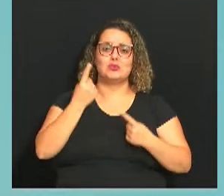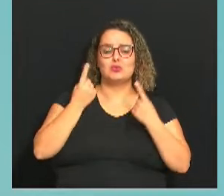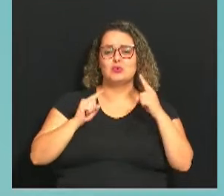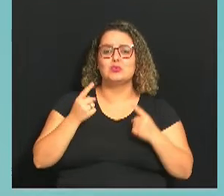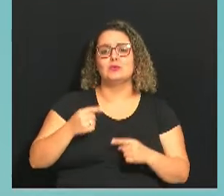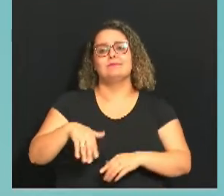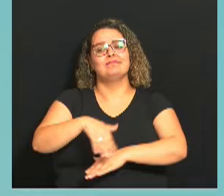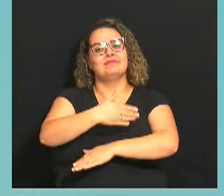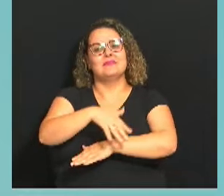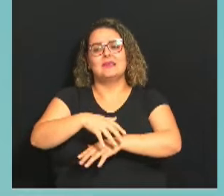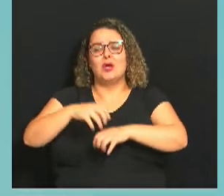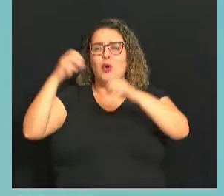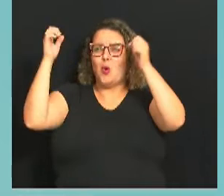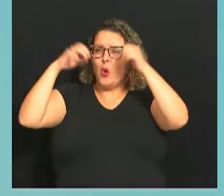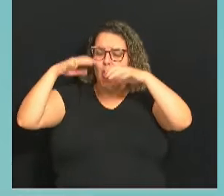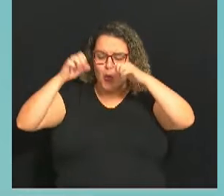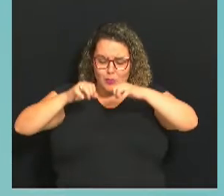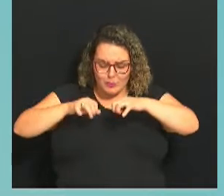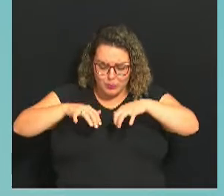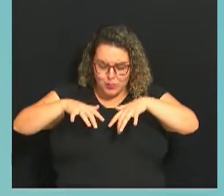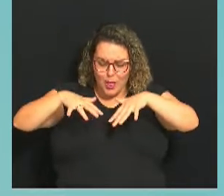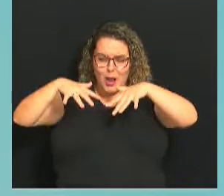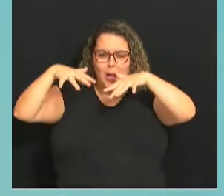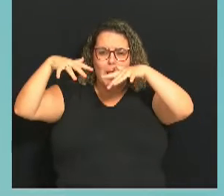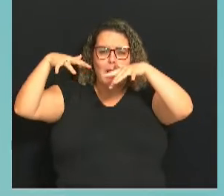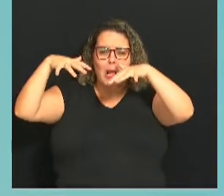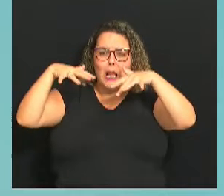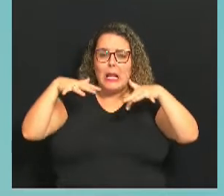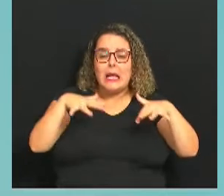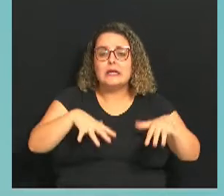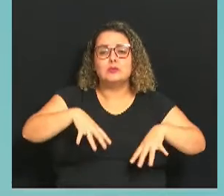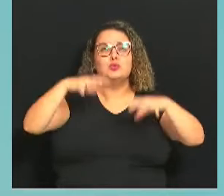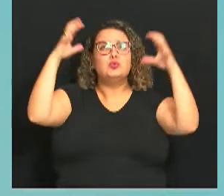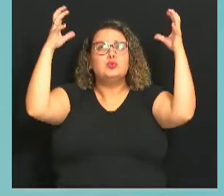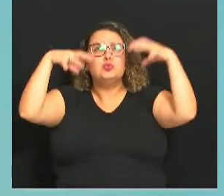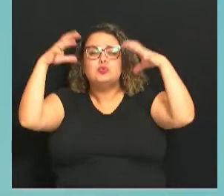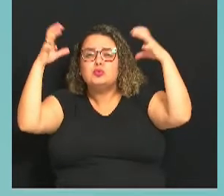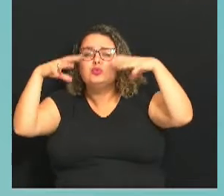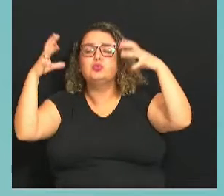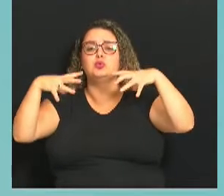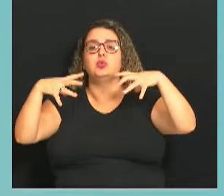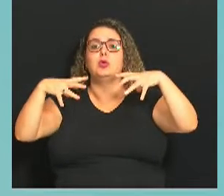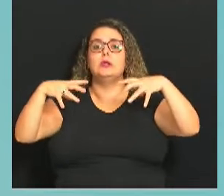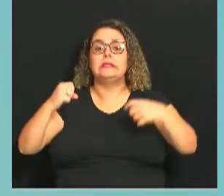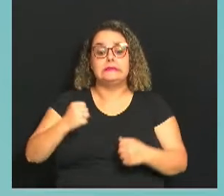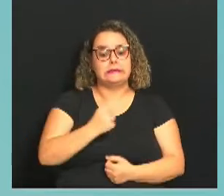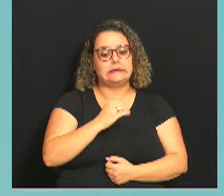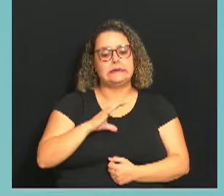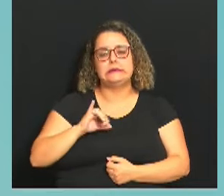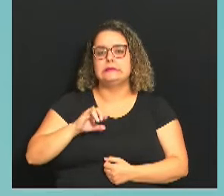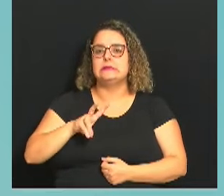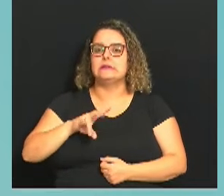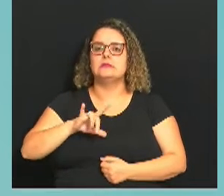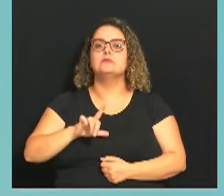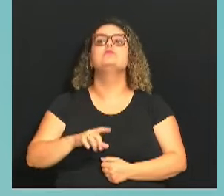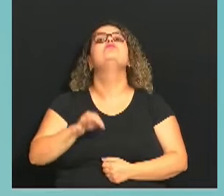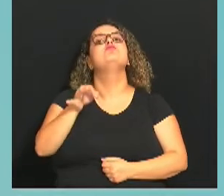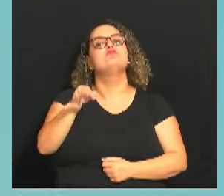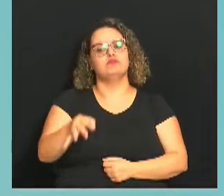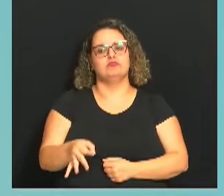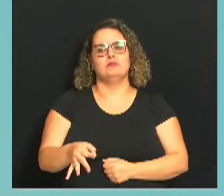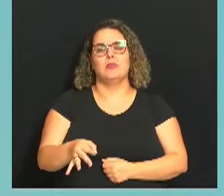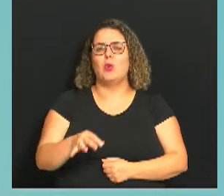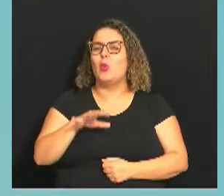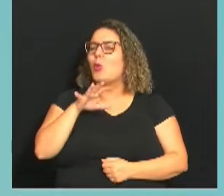cidade ficaram alagadas novamente por conta dos temporais. A Defesa Civil do município já afirma que esse é o